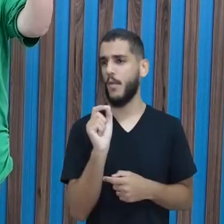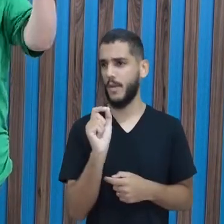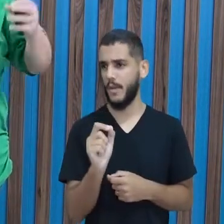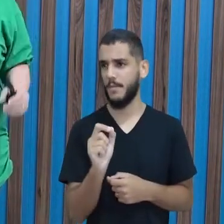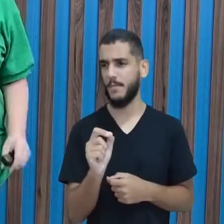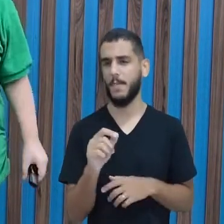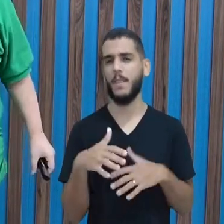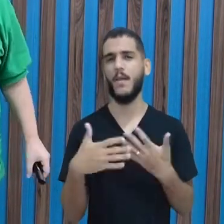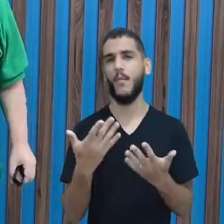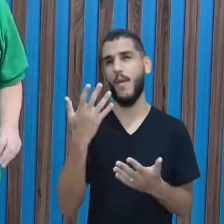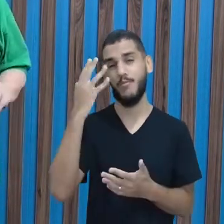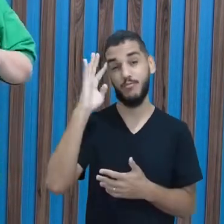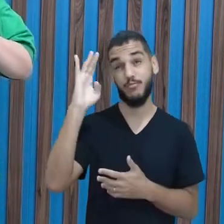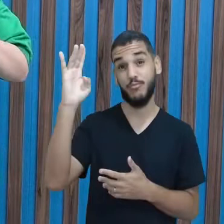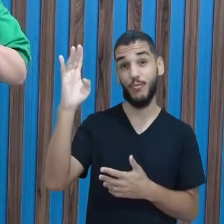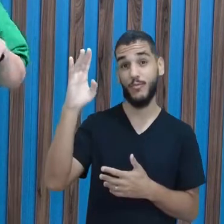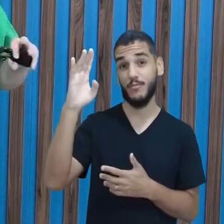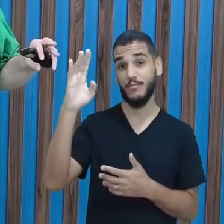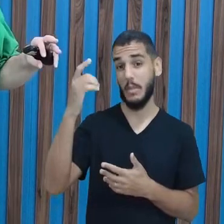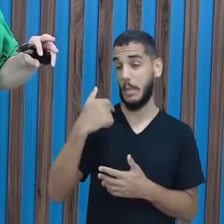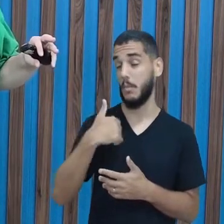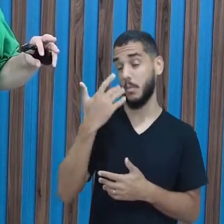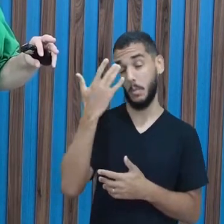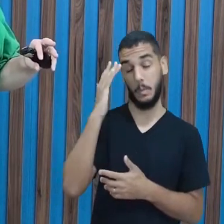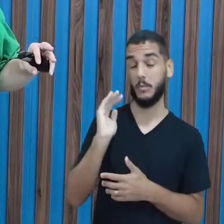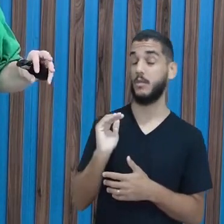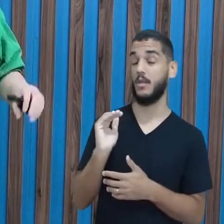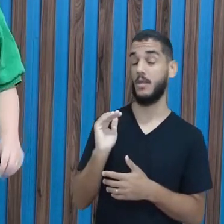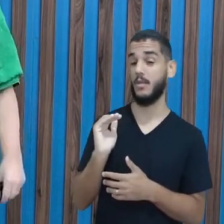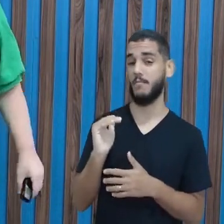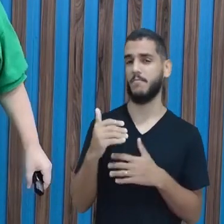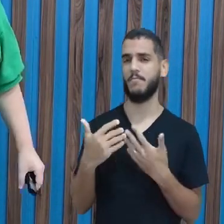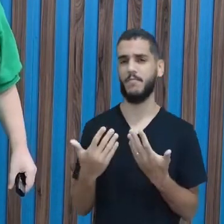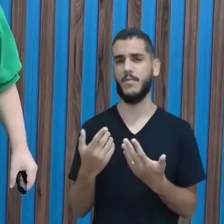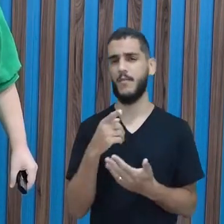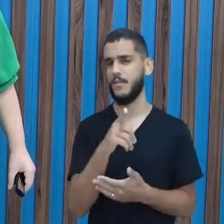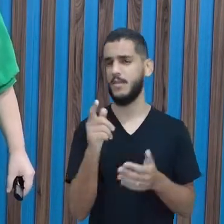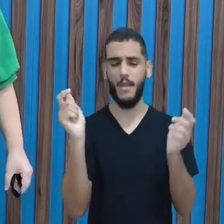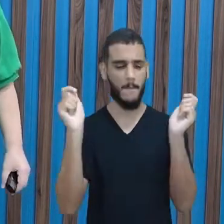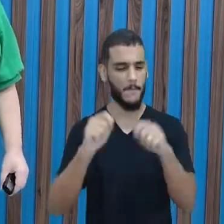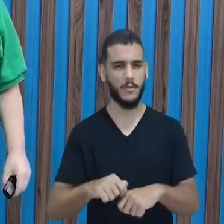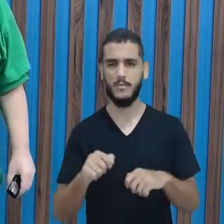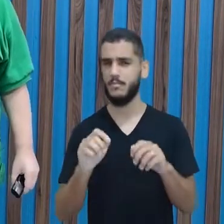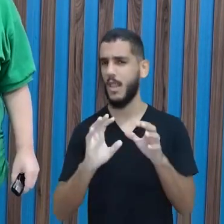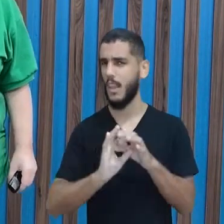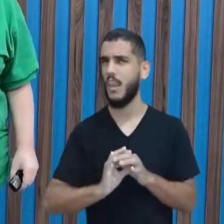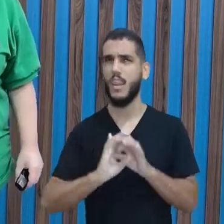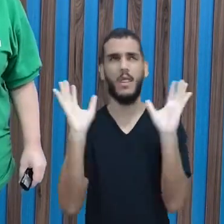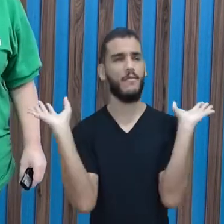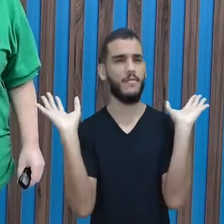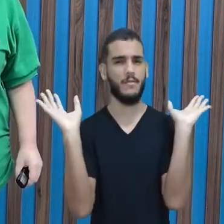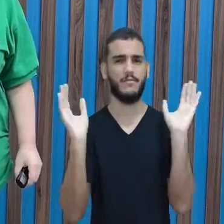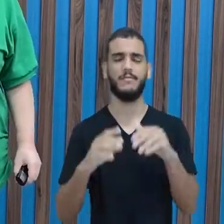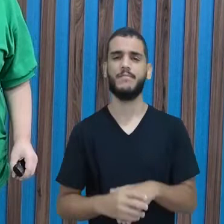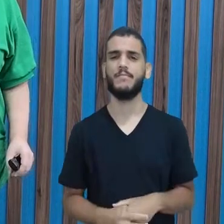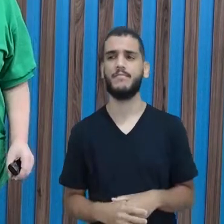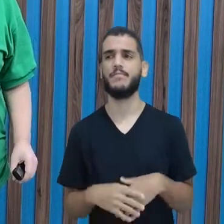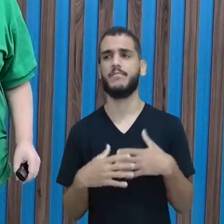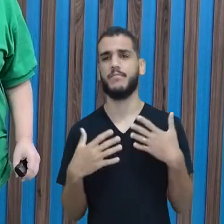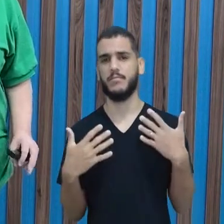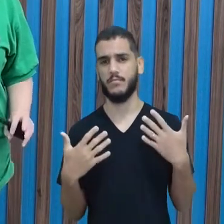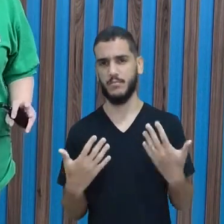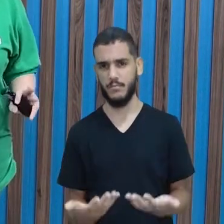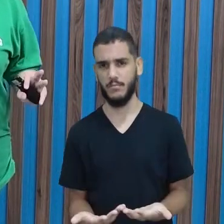seus sonhos e vocês podem fazer o sonho que vocês quiserem, vocês têm condições de chegar lá.